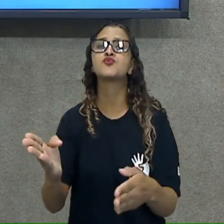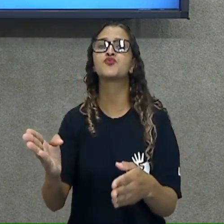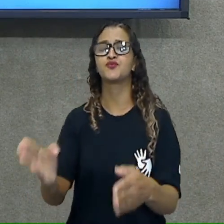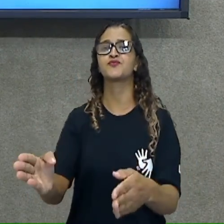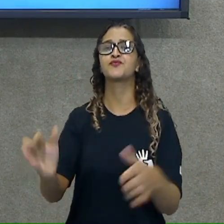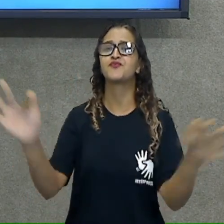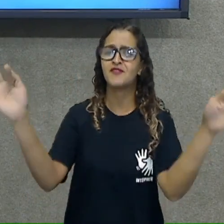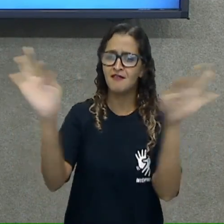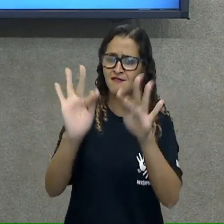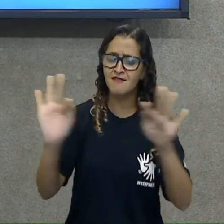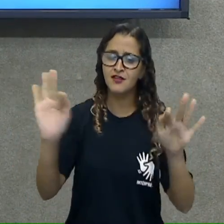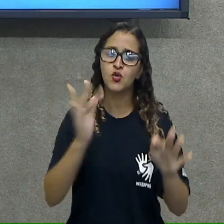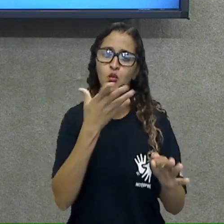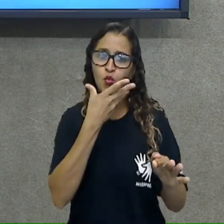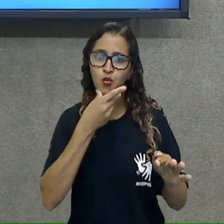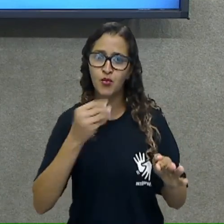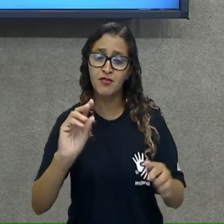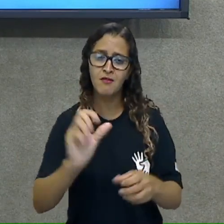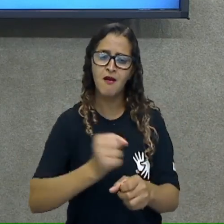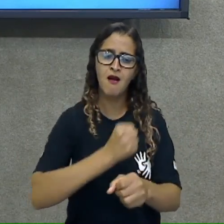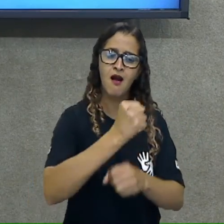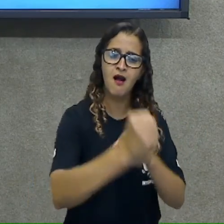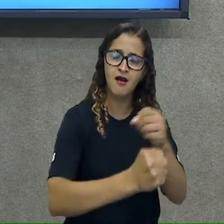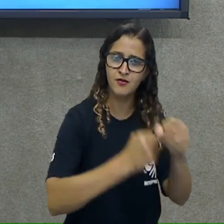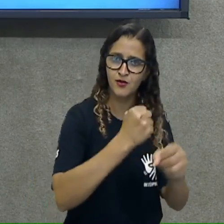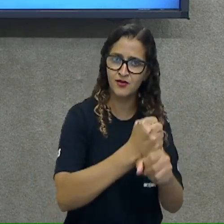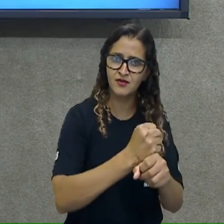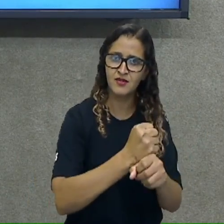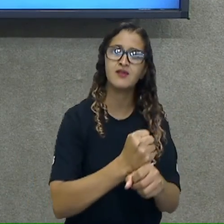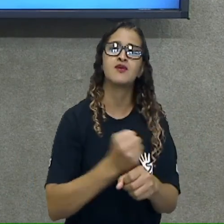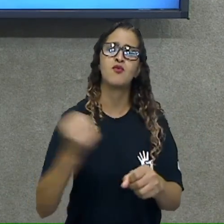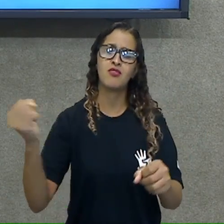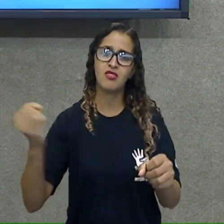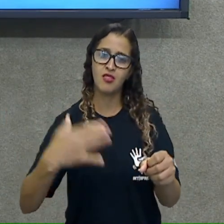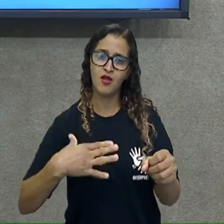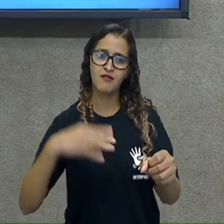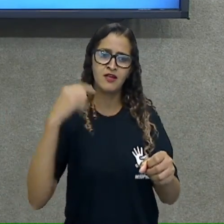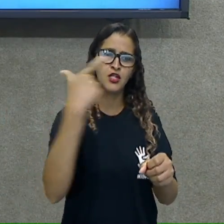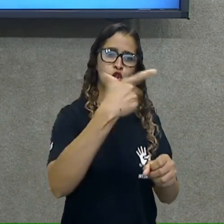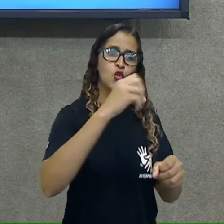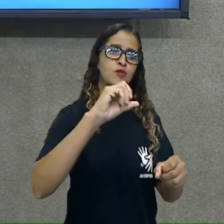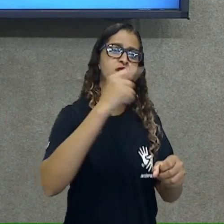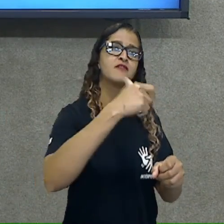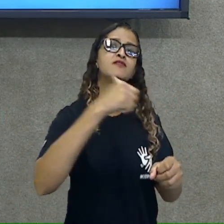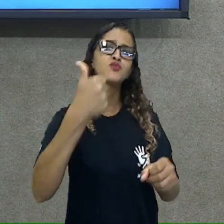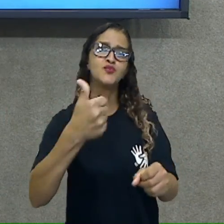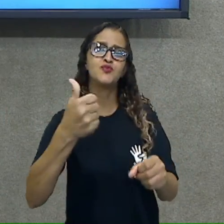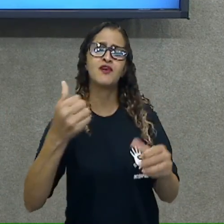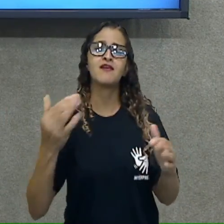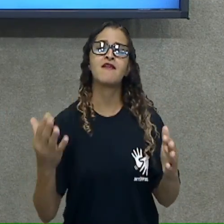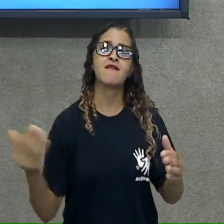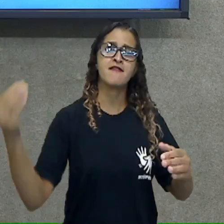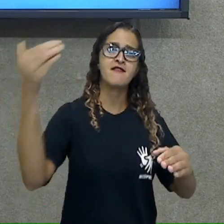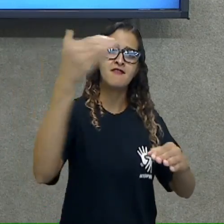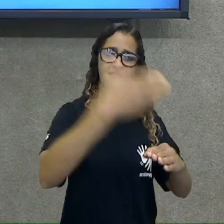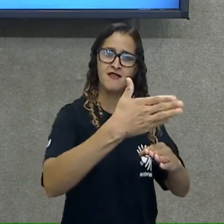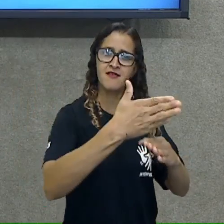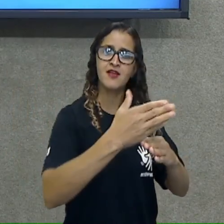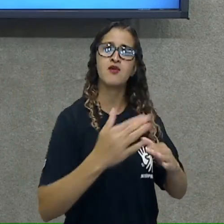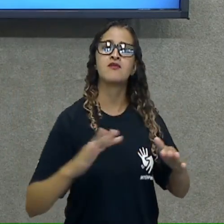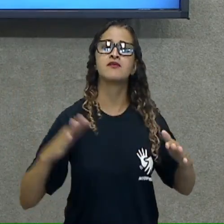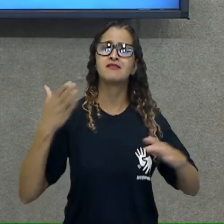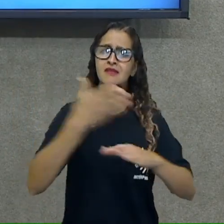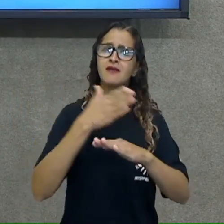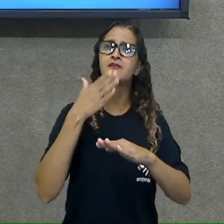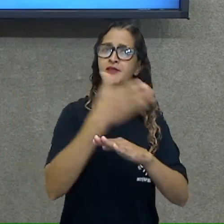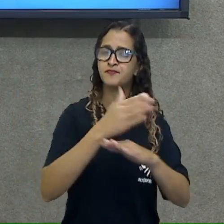um próspero Ano Novo, que 2021 venha com mais alegrias para as nossas vidas.